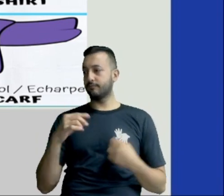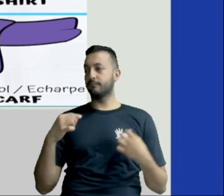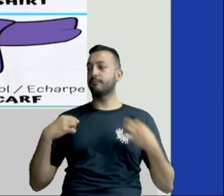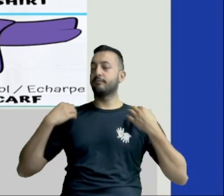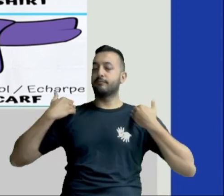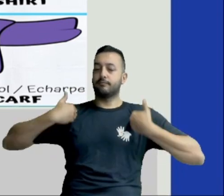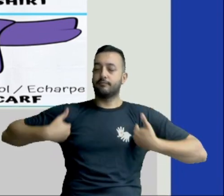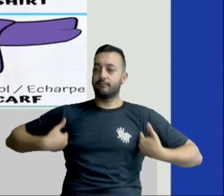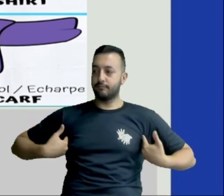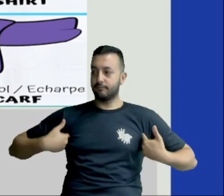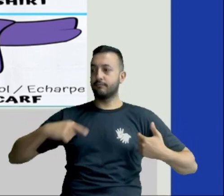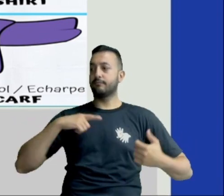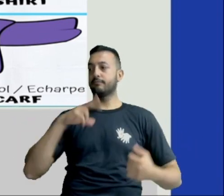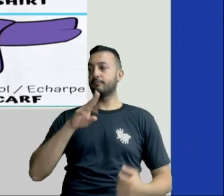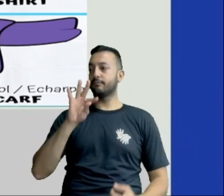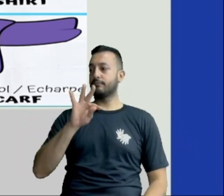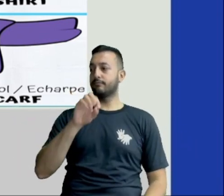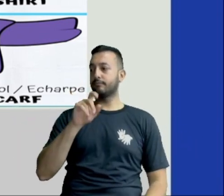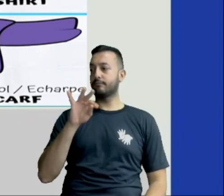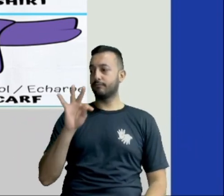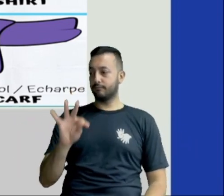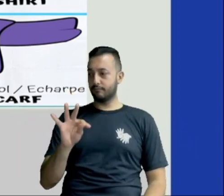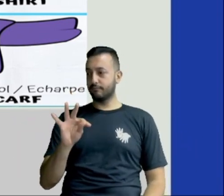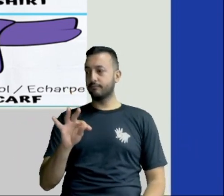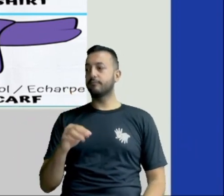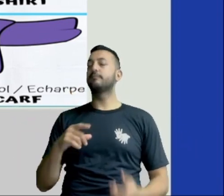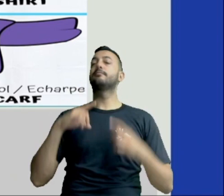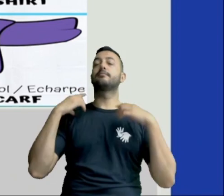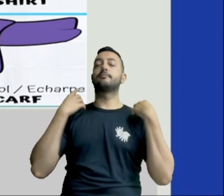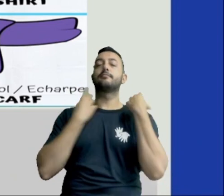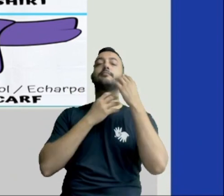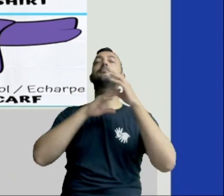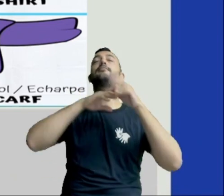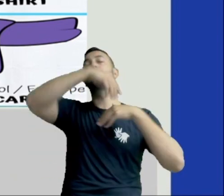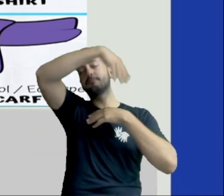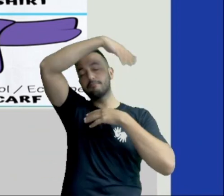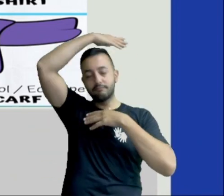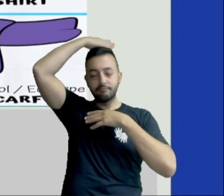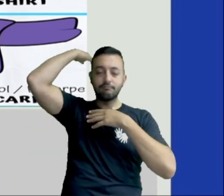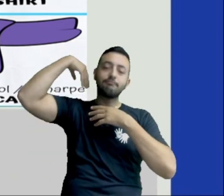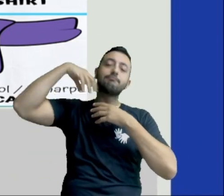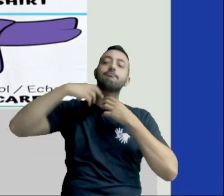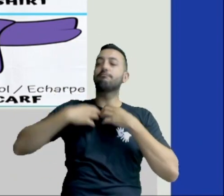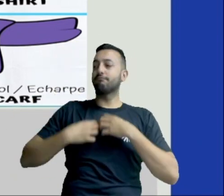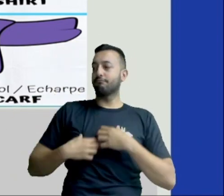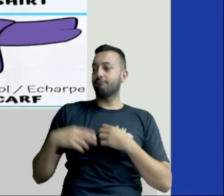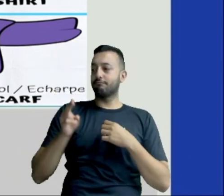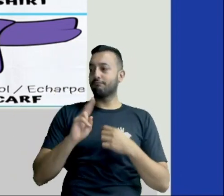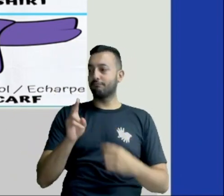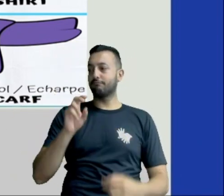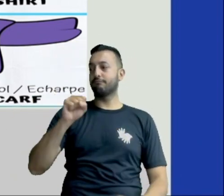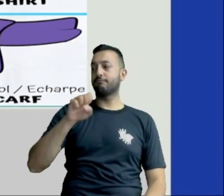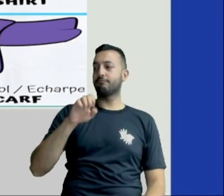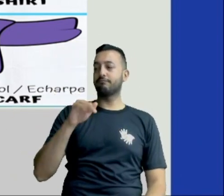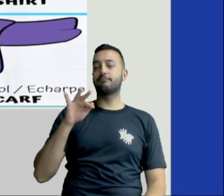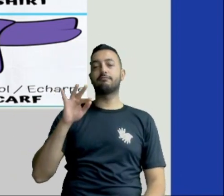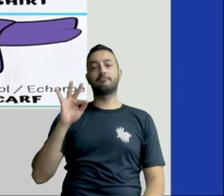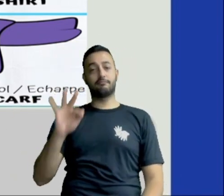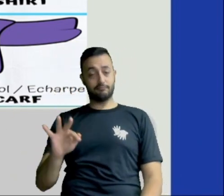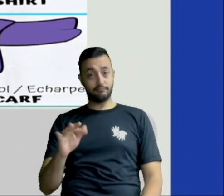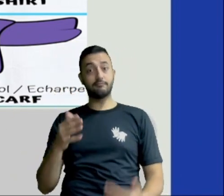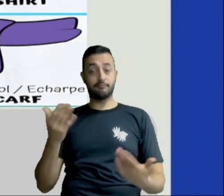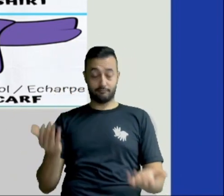de t-shirt e o cachecol nós chamamos de scarf. Então, todas essas vestimentas são